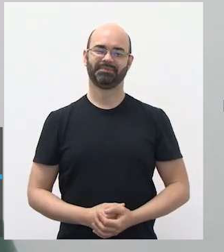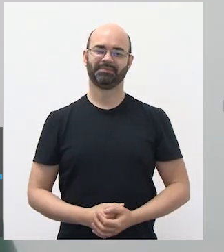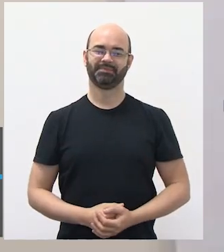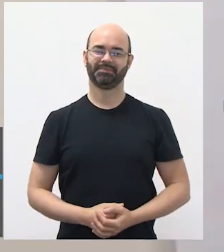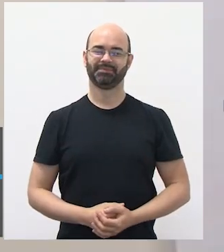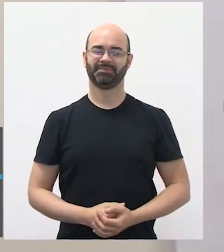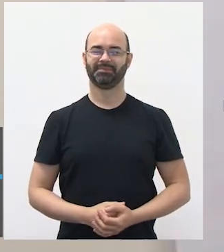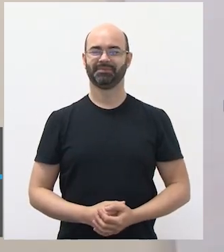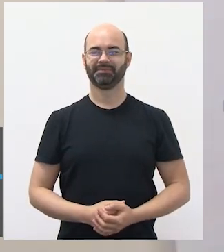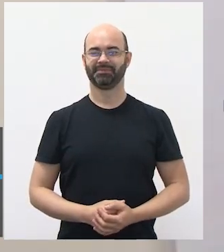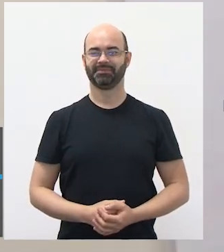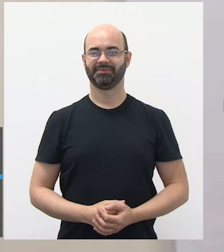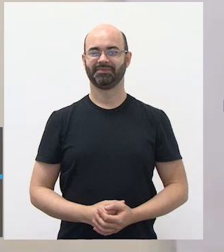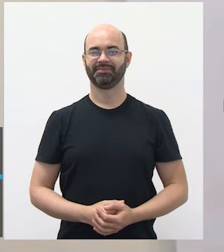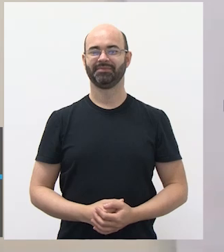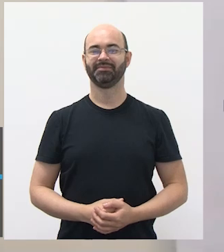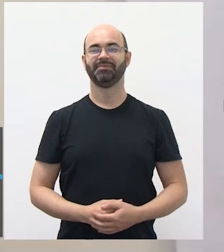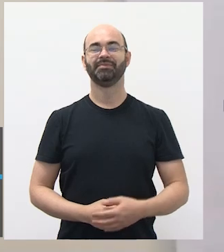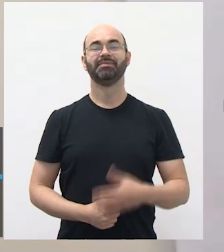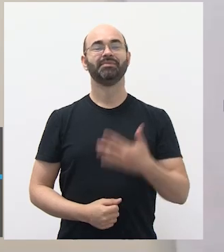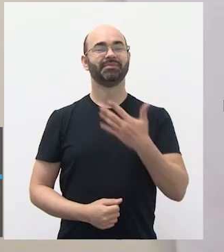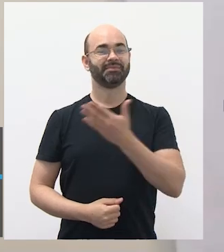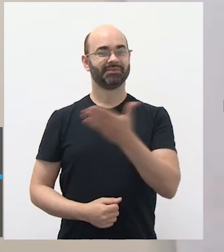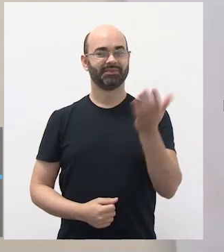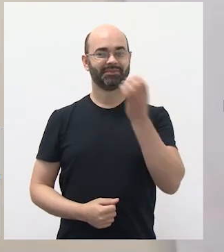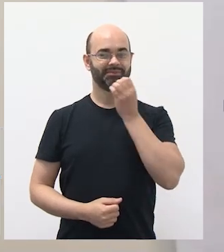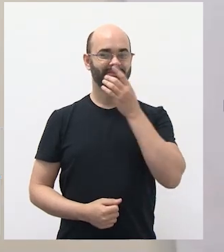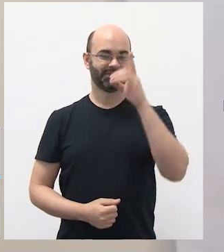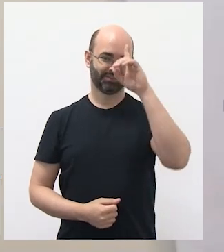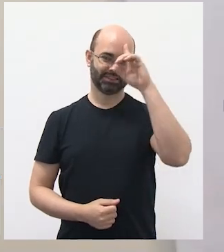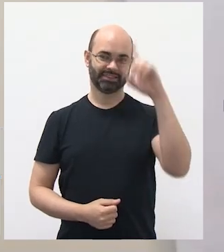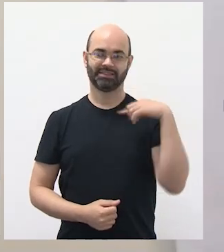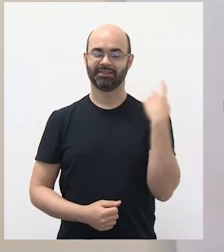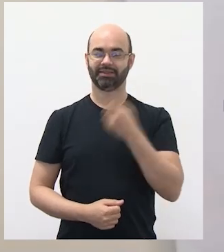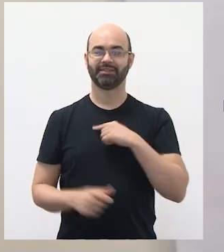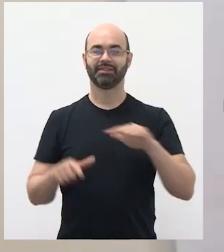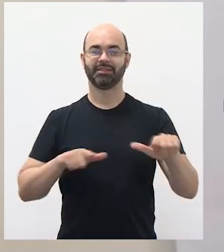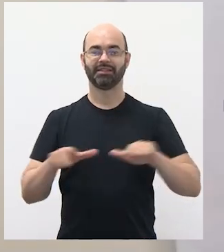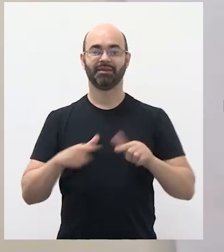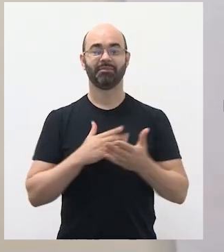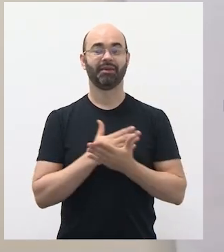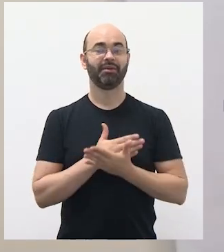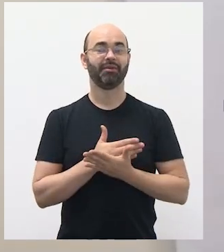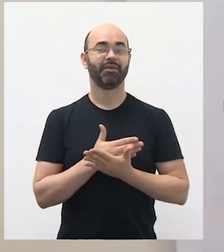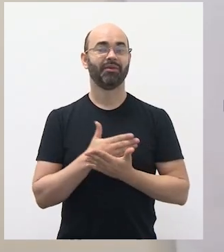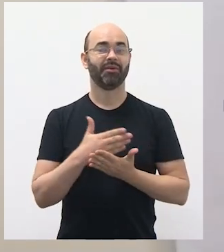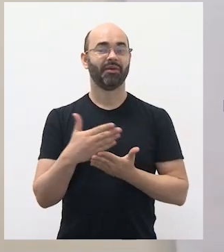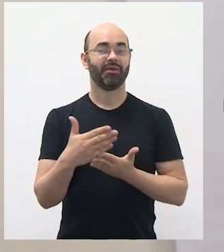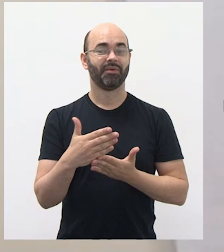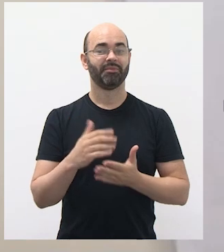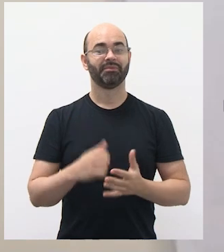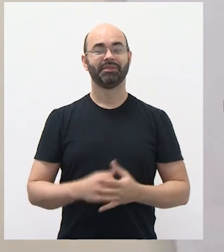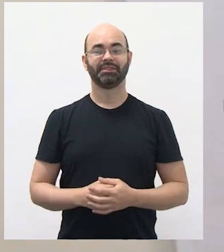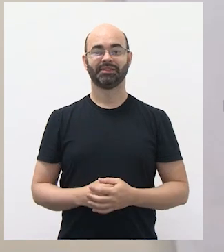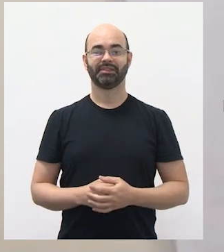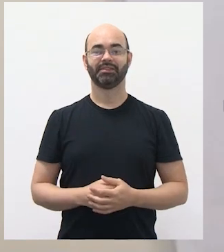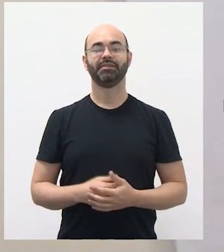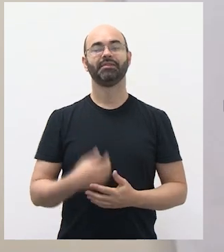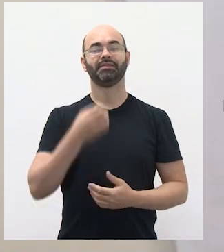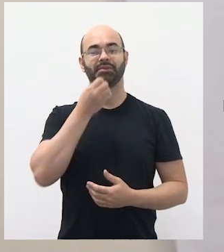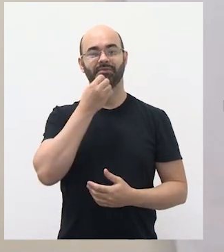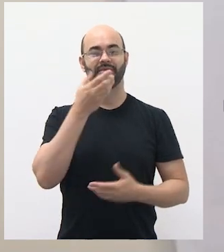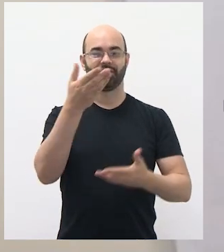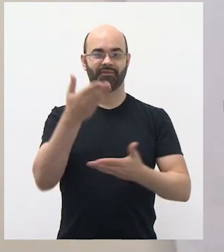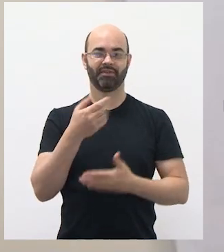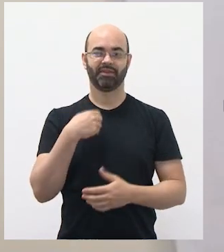Então, a todos, um bom dia. Vamos começar, então, nosso trabalho. Tá? Eu queria dizer, todos bem-vindos. Então, eu sou Mário,